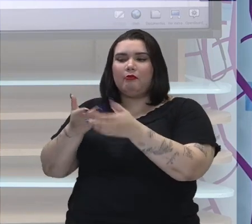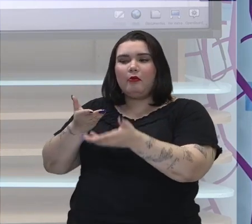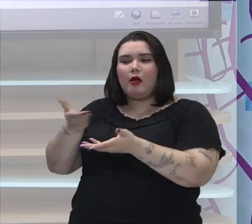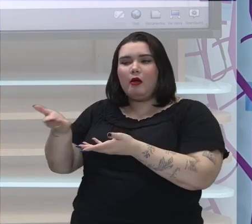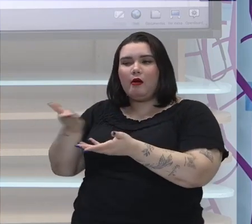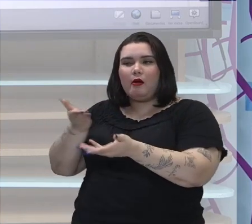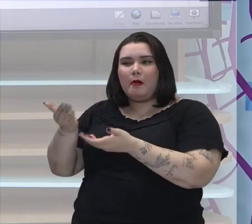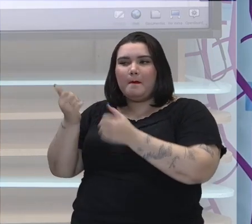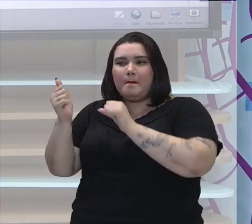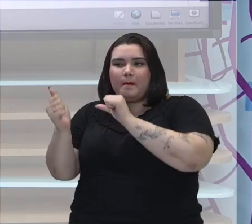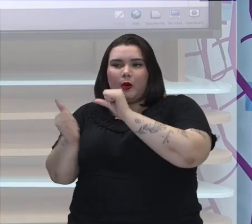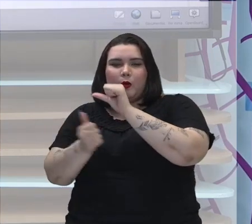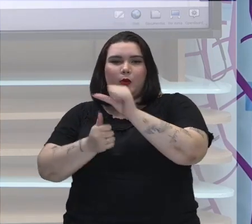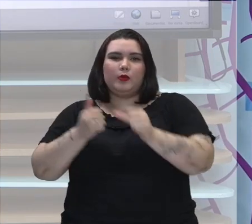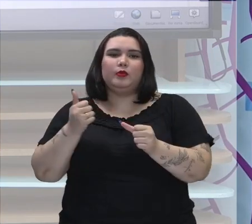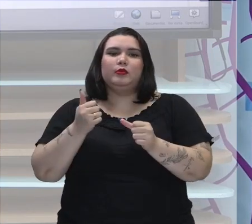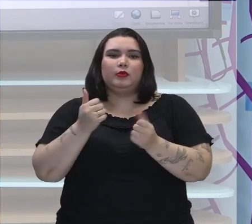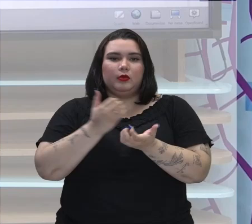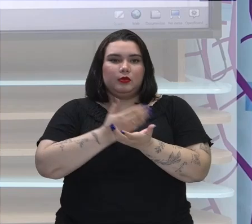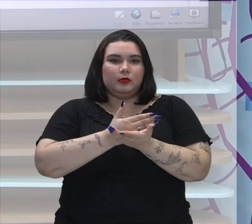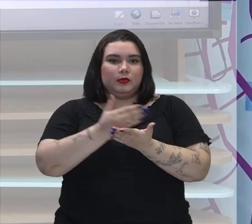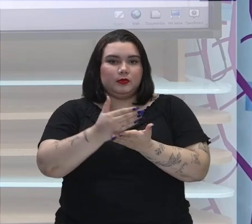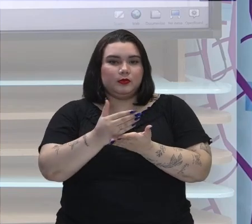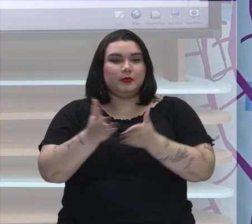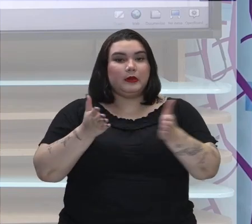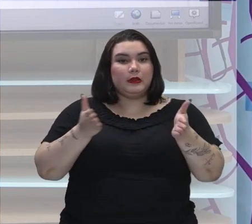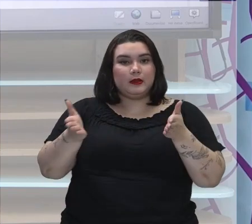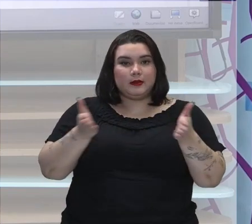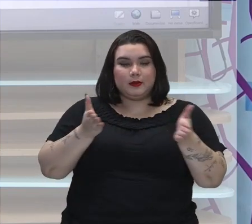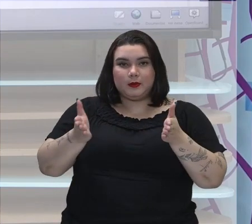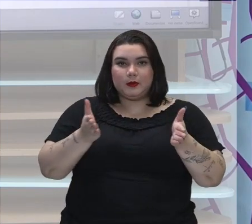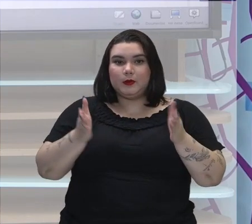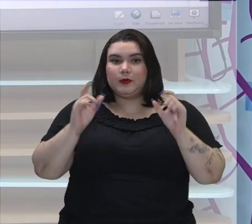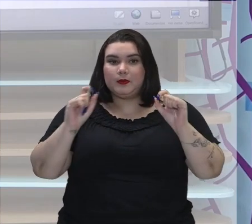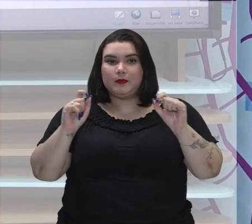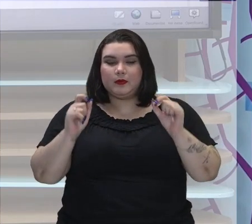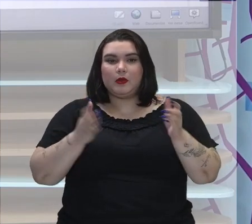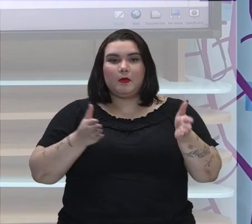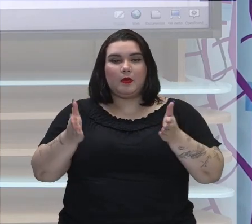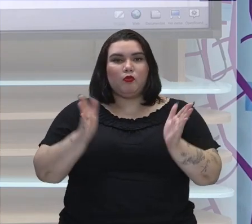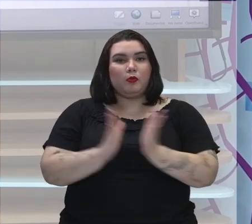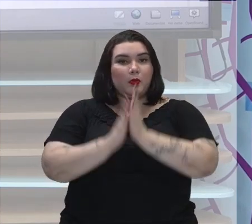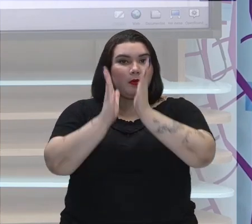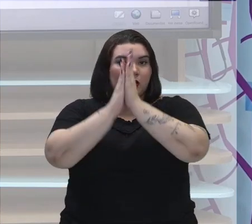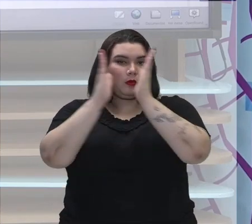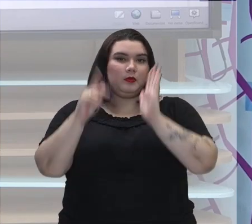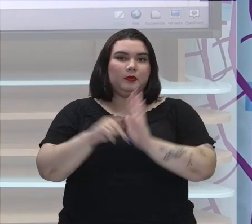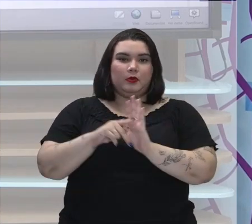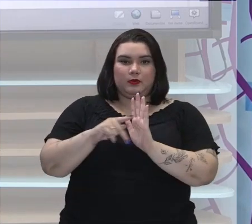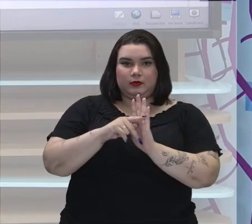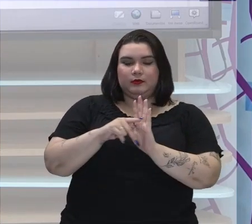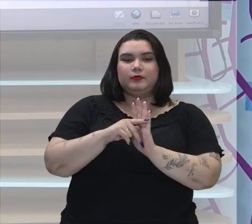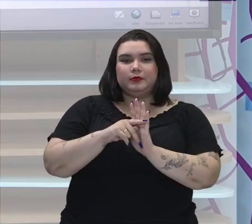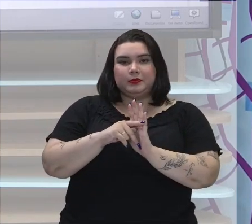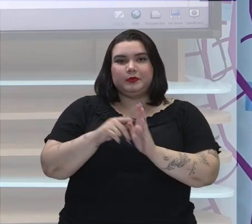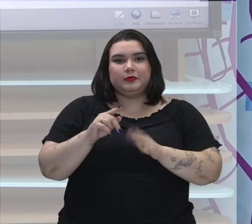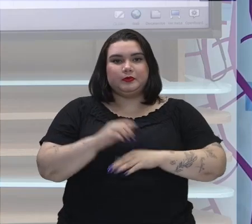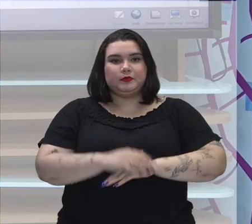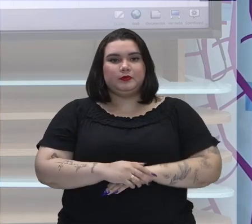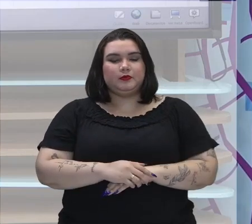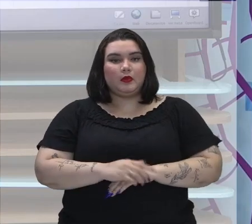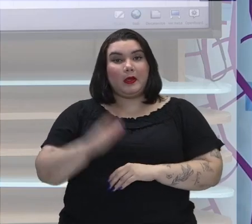modo diferente a partir de qual período? Do período pombalino, né, do Marquês de